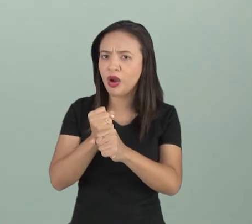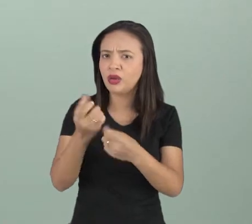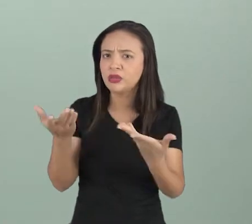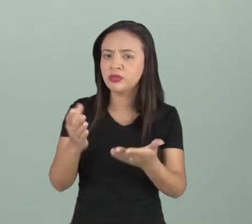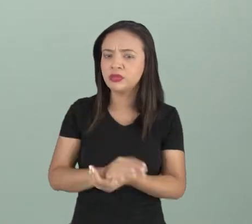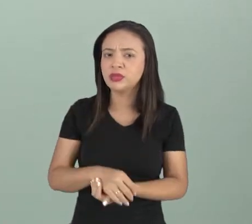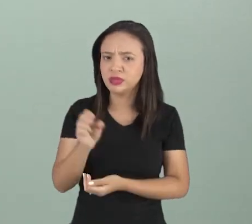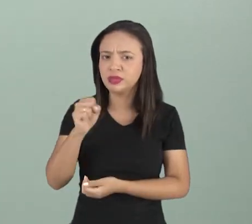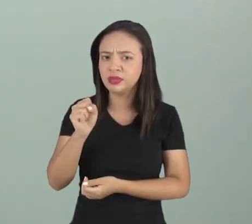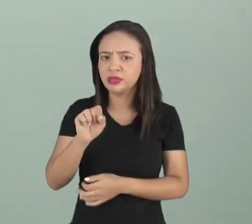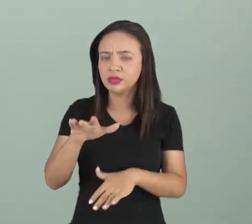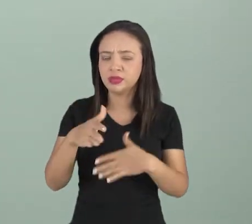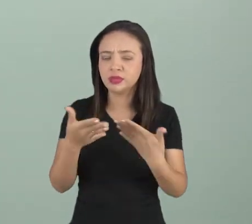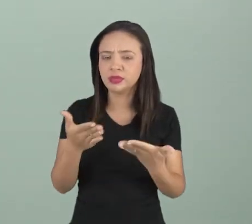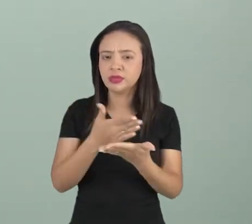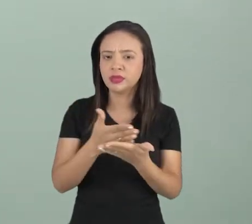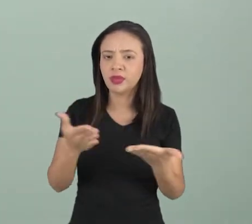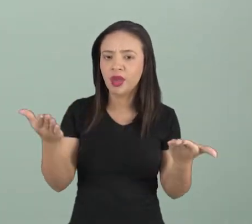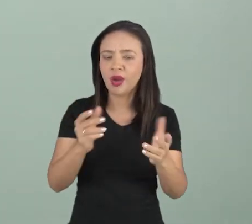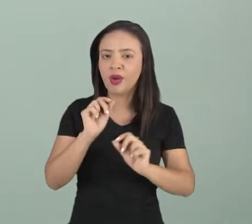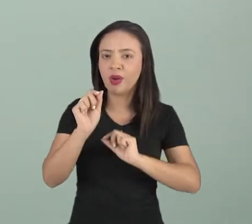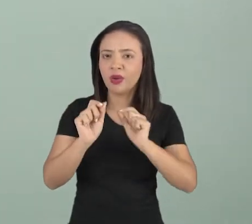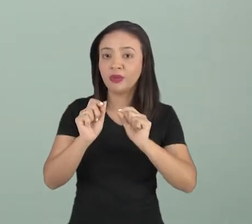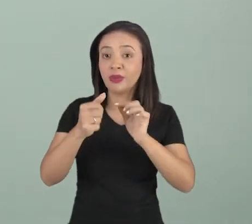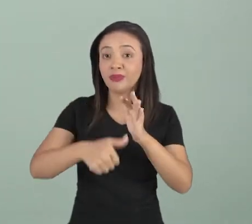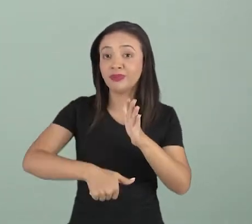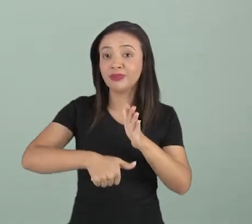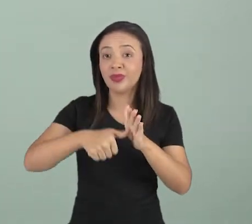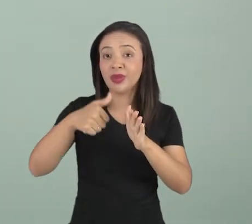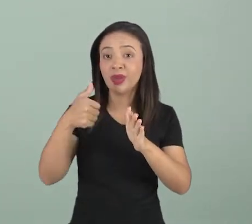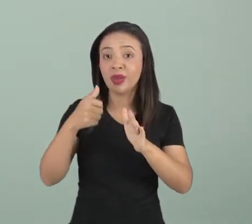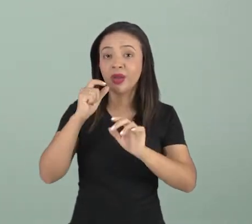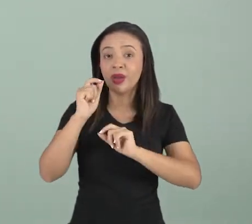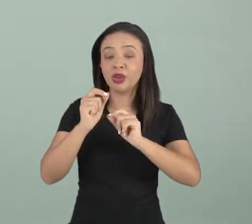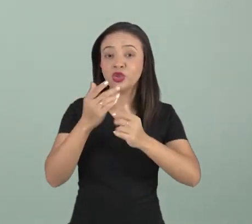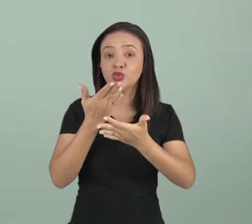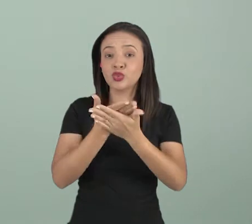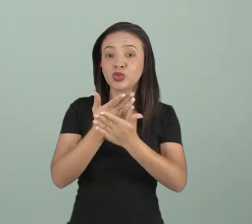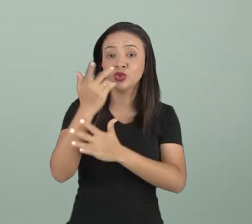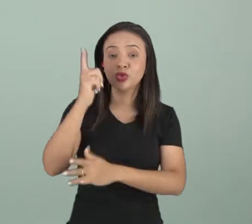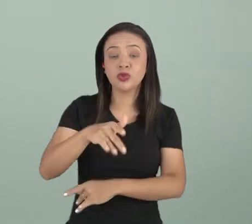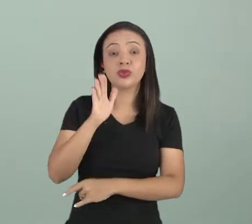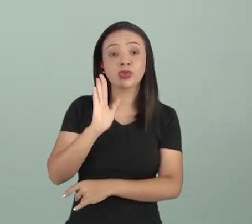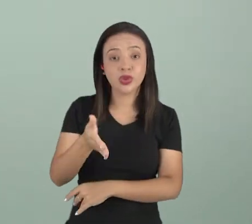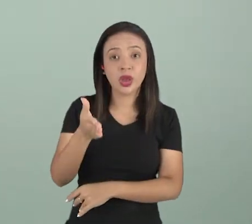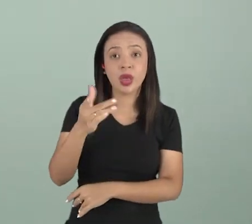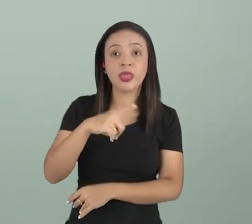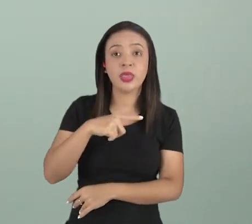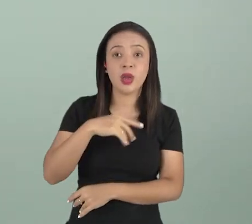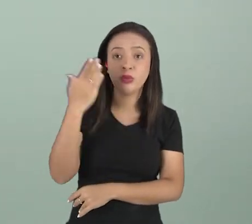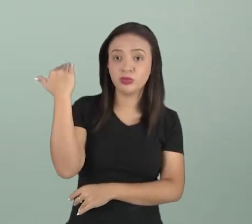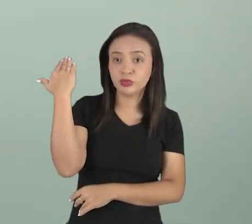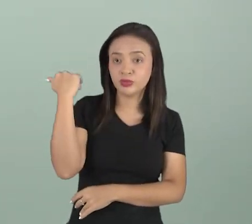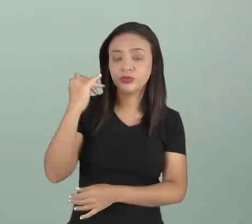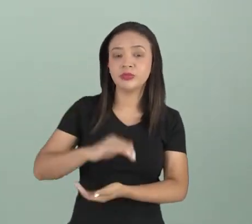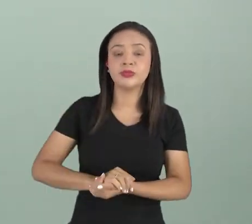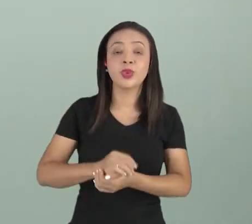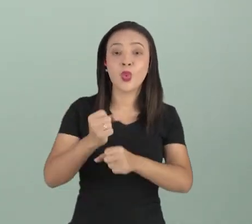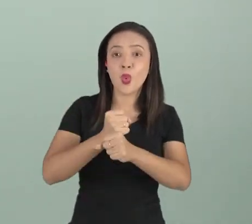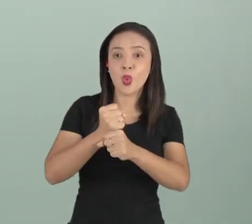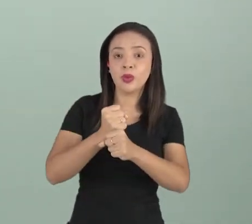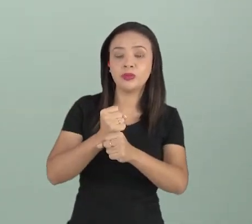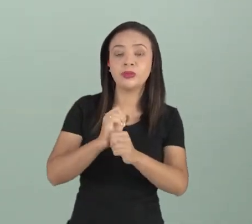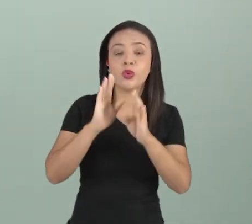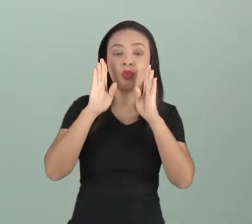que sim, então vamos primeiro rever algumas coisas que você viu no ano passado. Essa